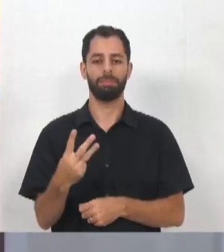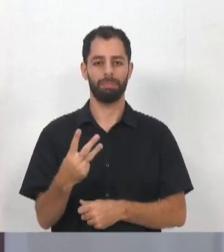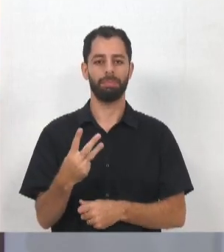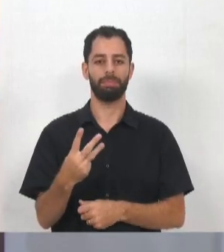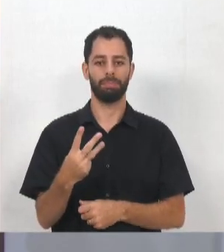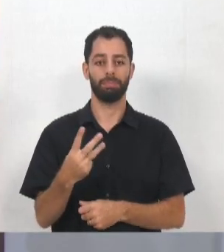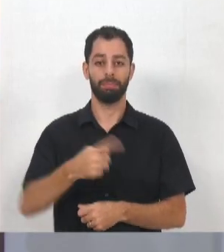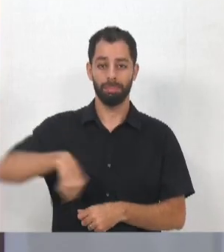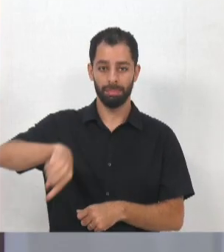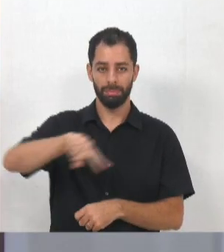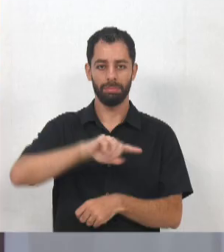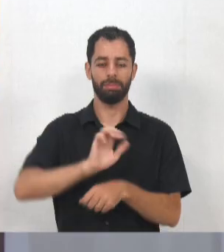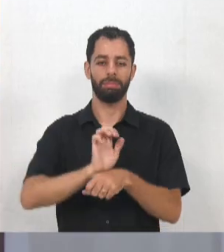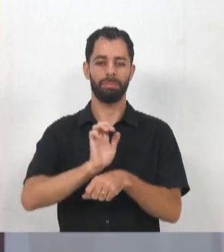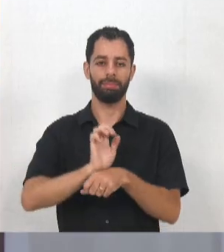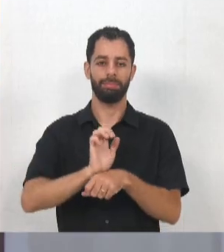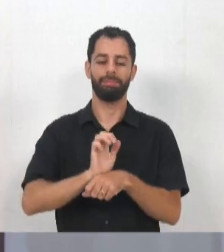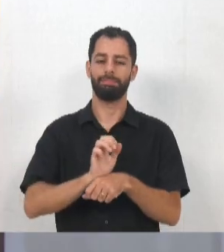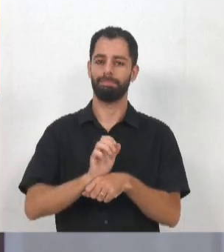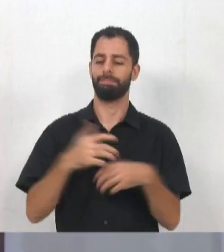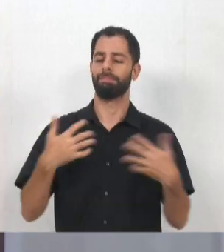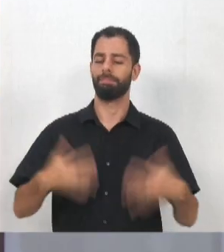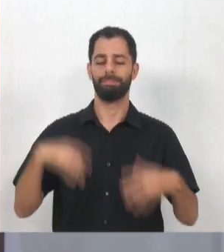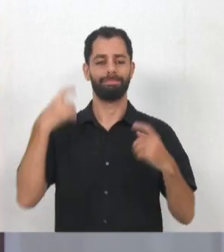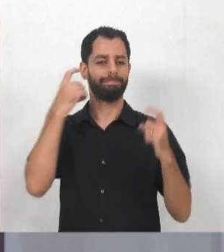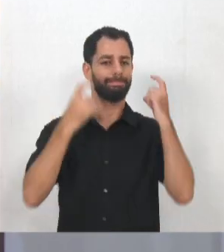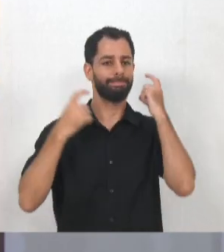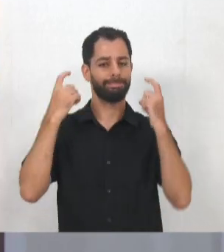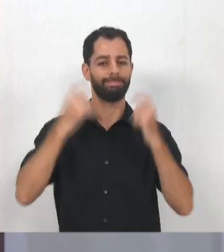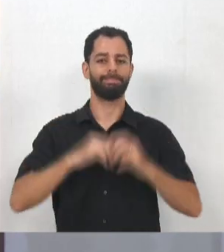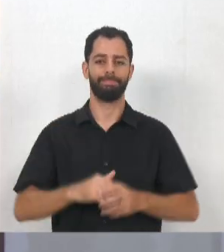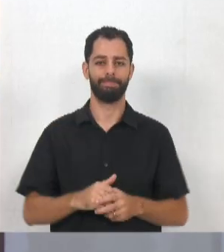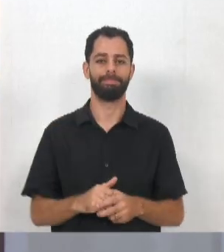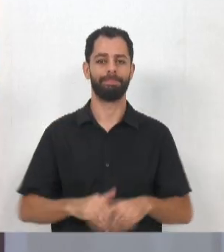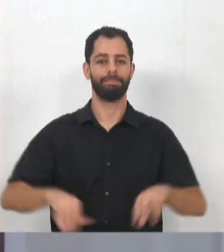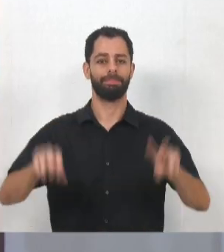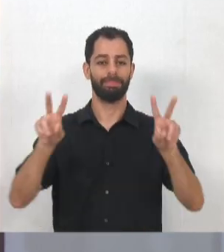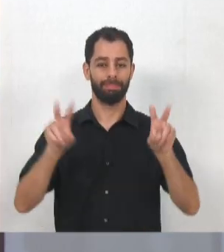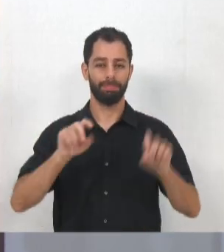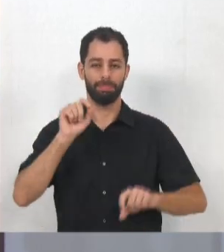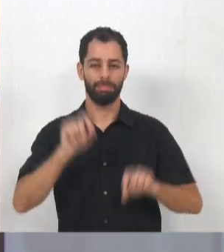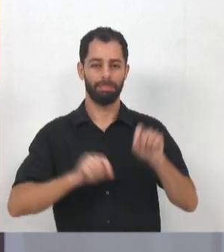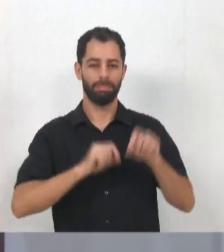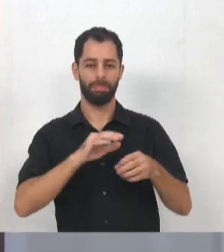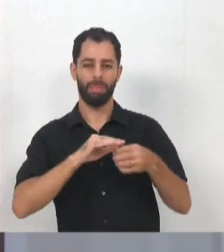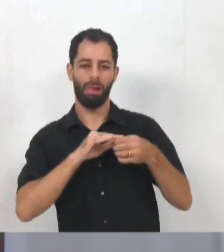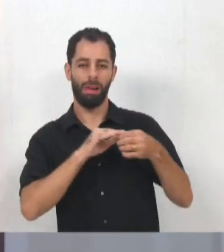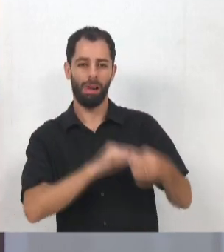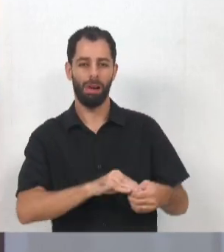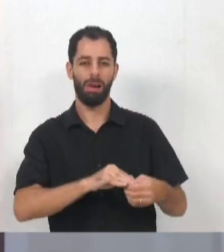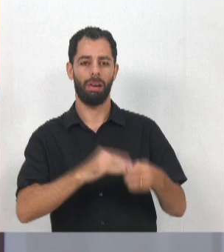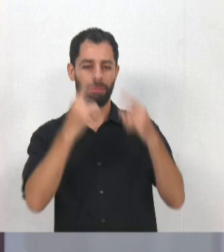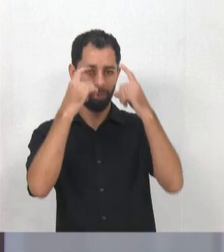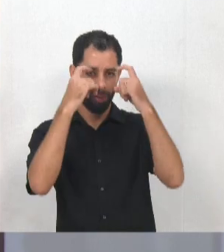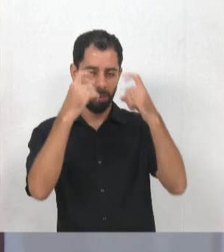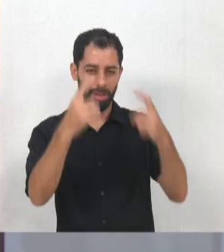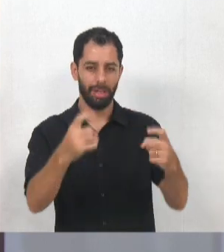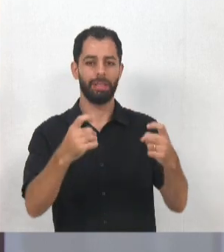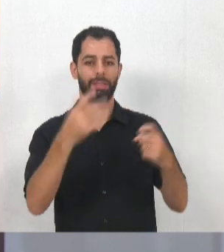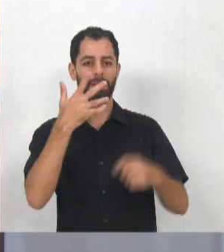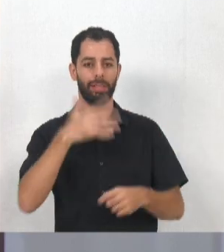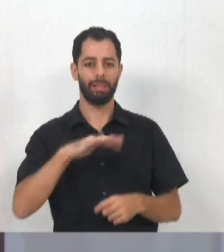no nosso estado. Algo muito preocupante. Quando o assunto é maus tratos de crianças e adolescentes, de 0